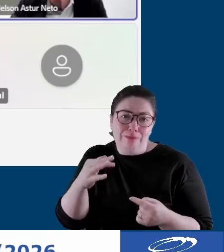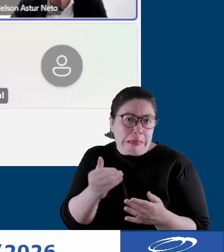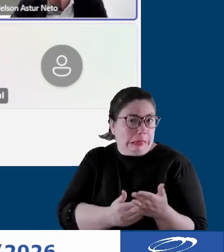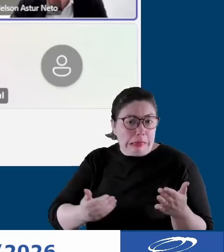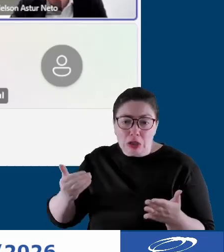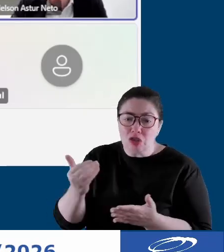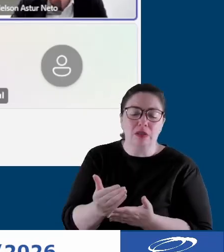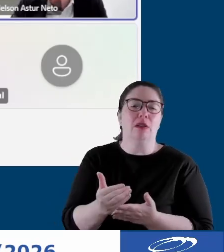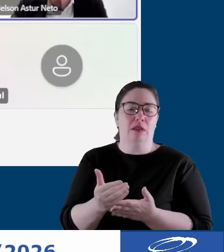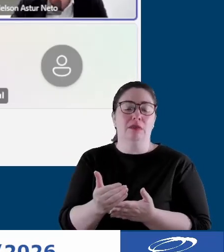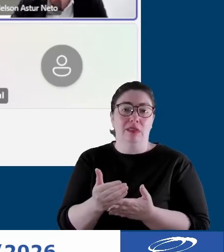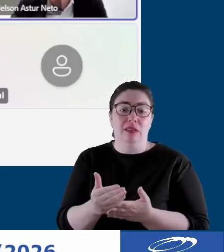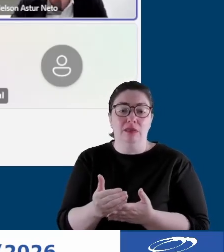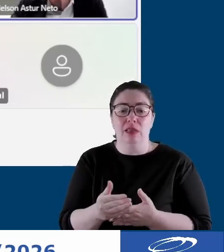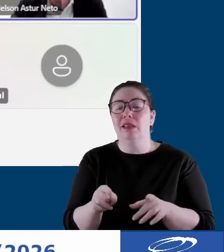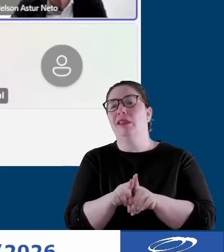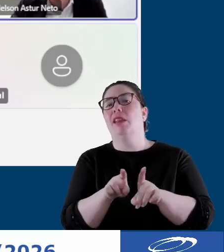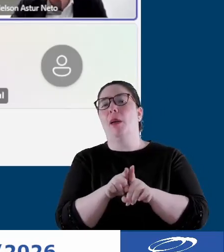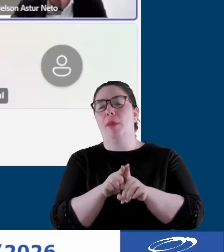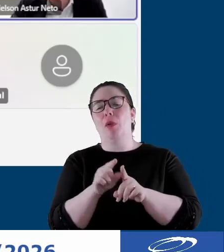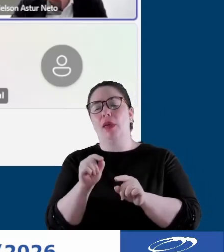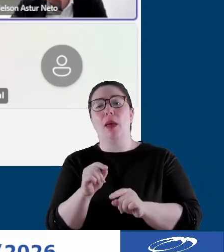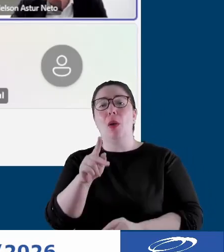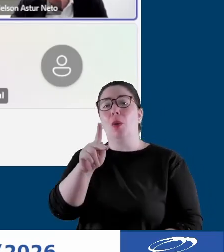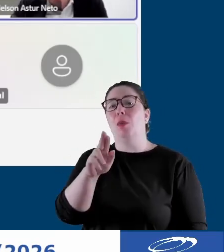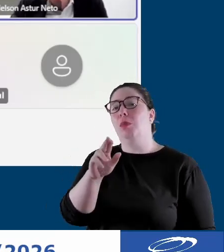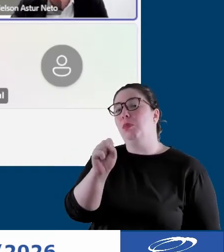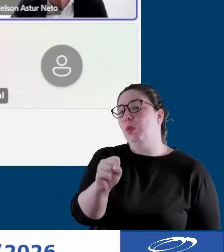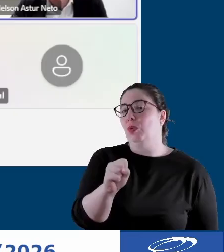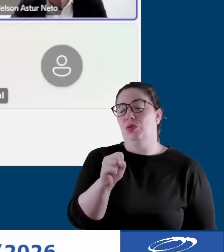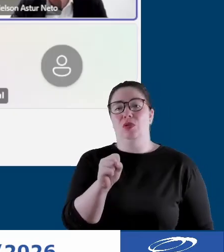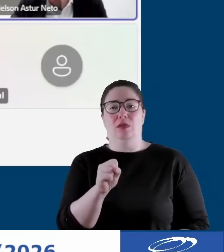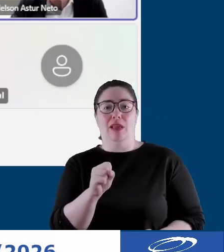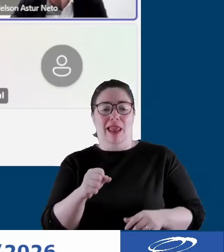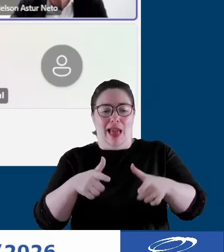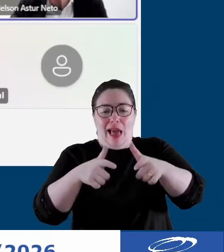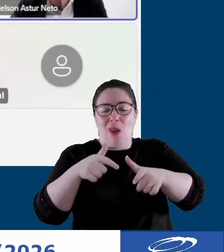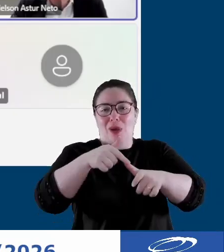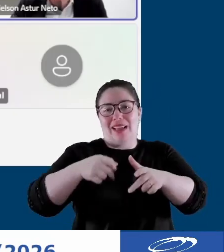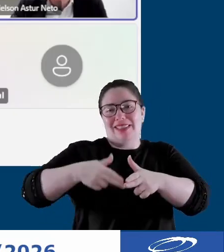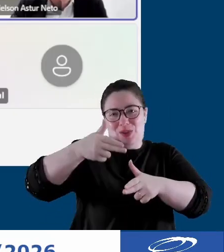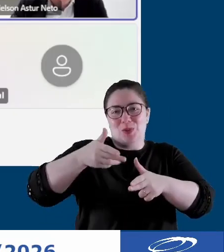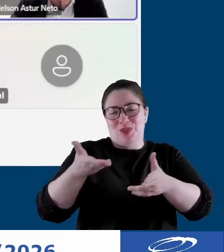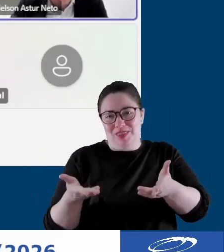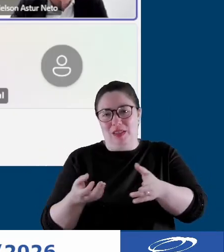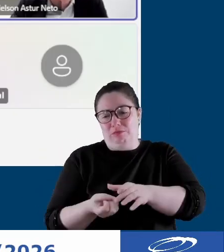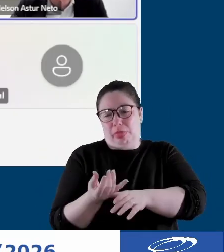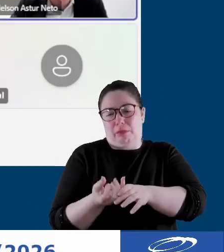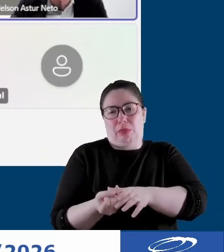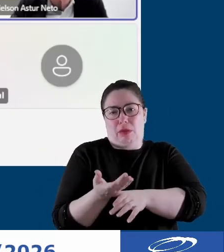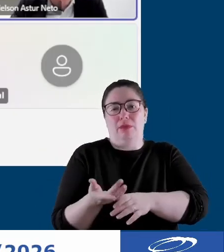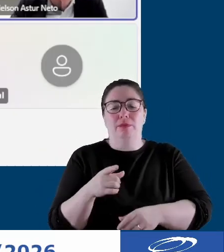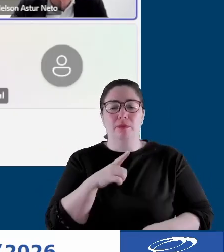pós-cirúrgico, além dos sinais flogísticos na região cirúrgica, saída de secreção, além daquela 1